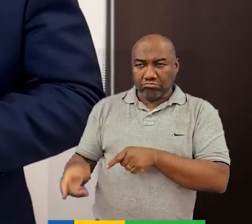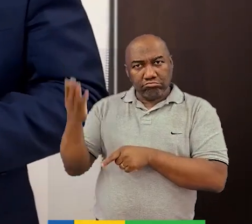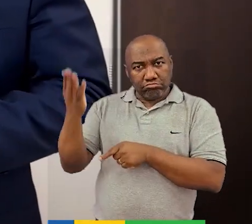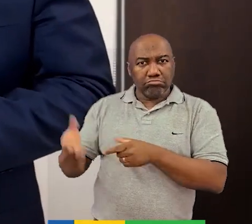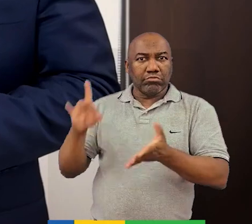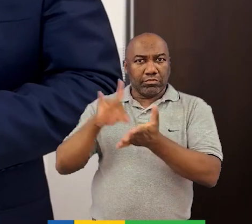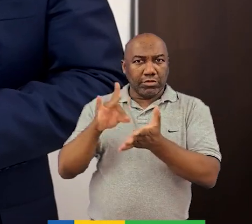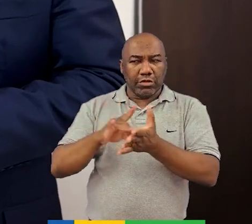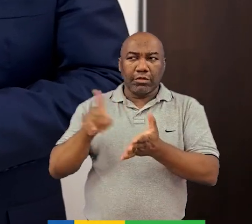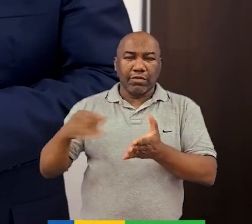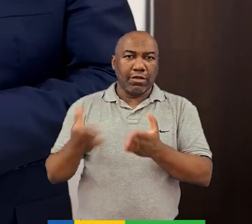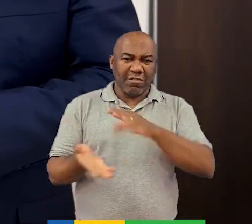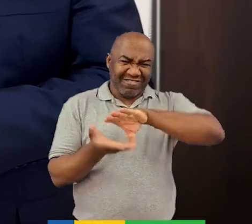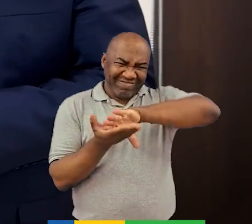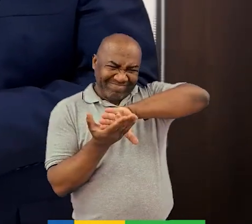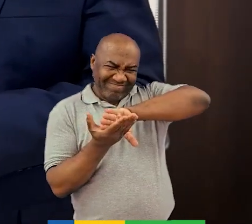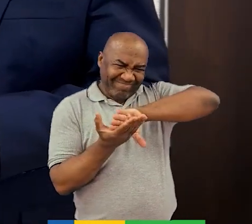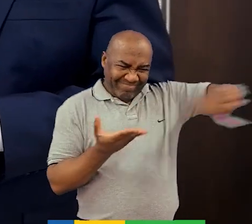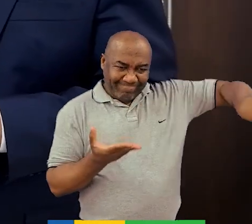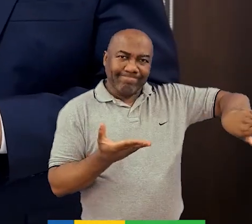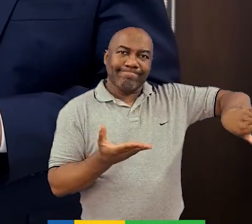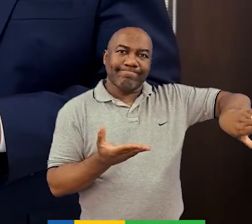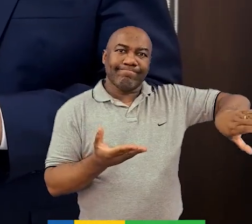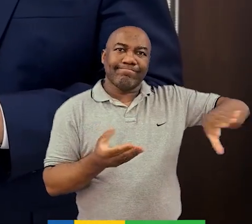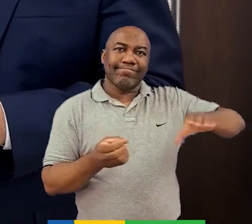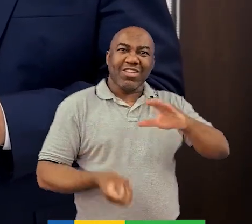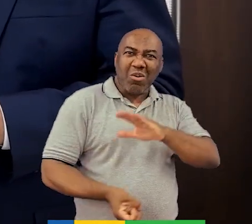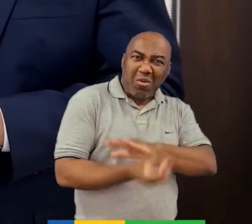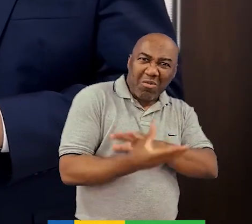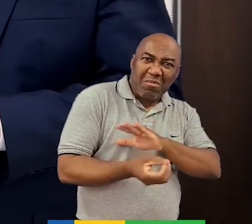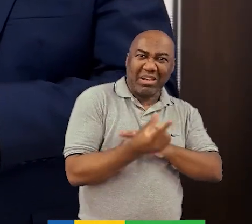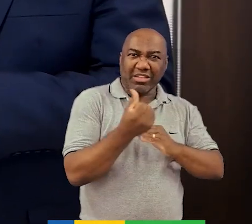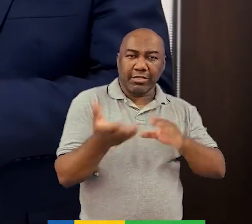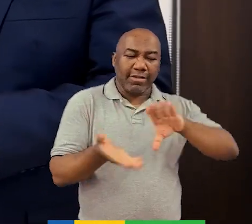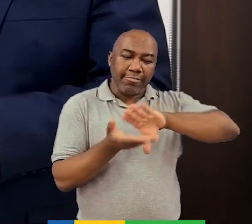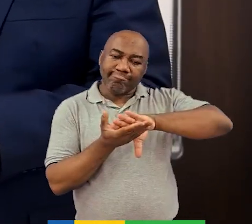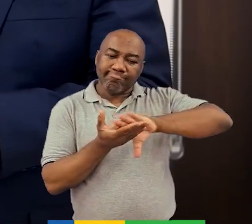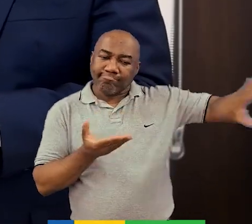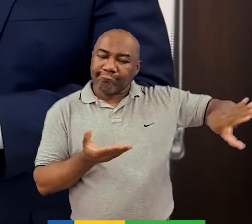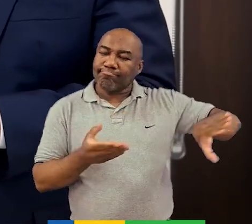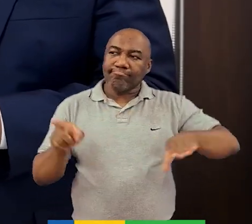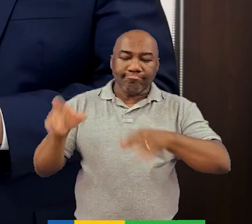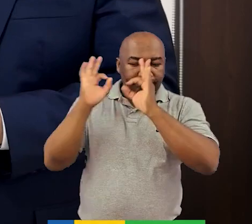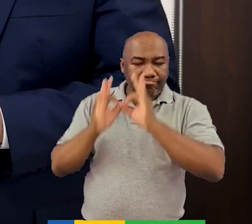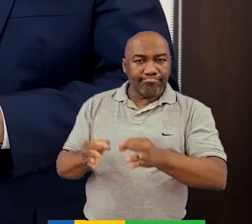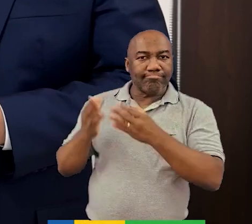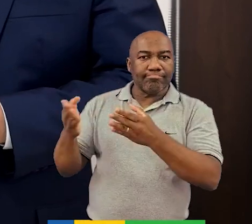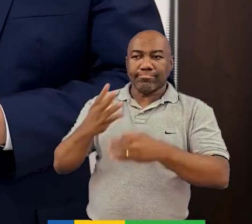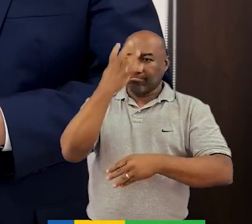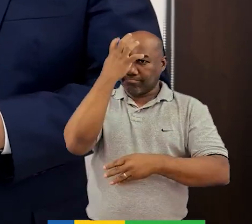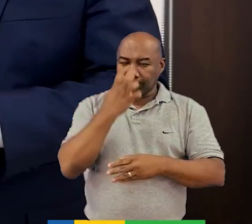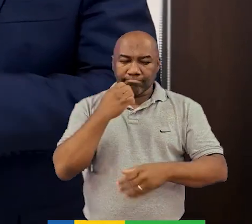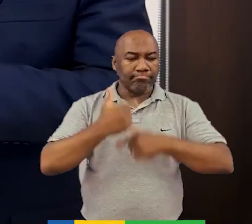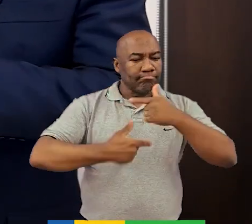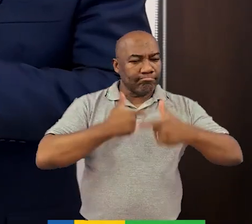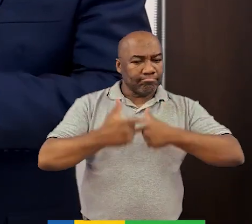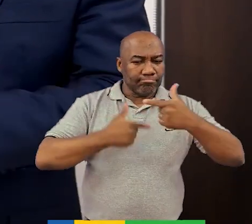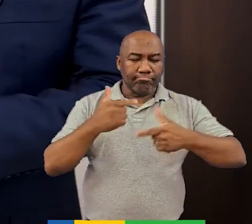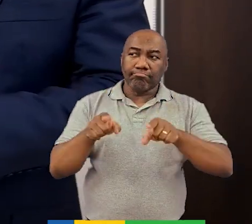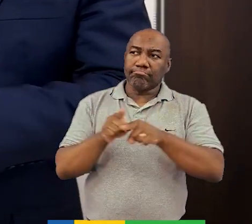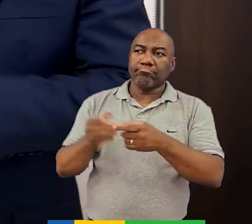você será uma pessoa que vai varrer a corrupção da Prefeitura de Cuiabá, que vai trabalhar